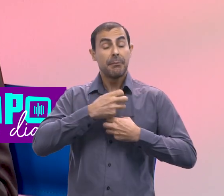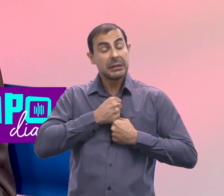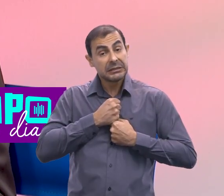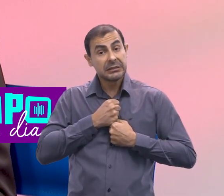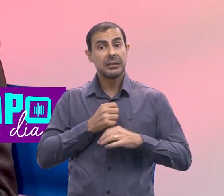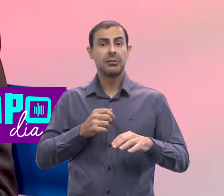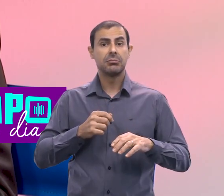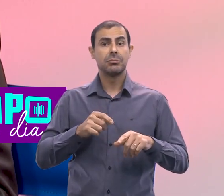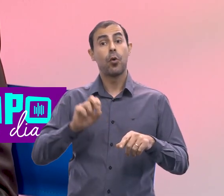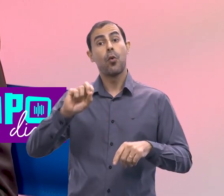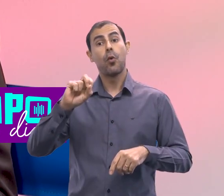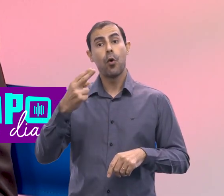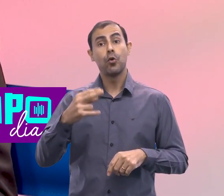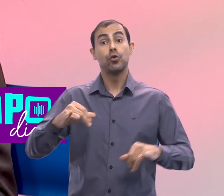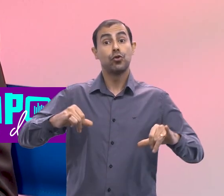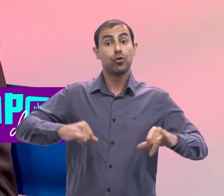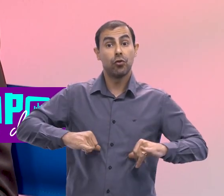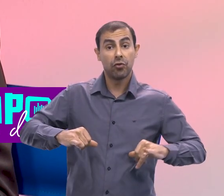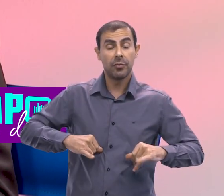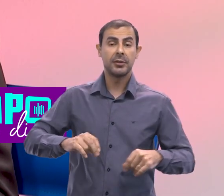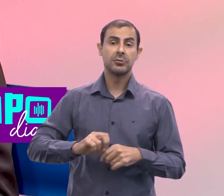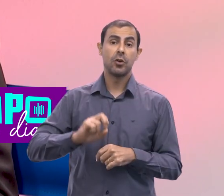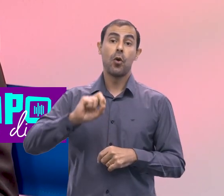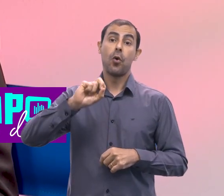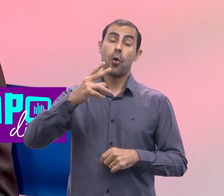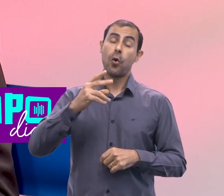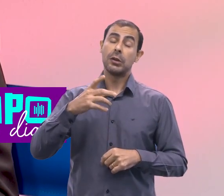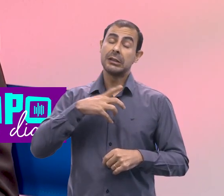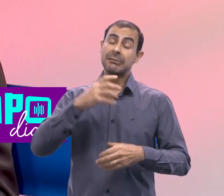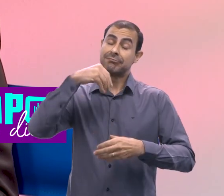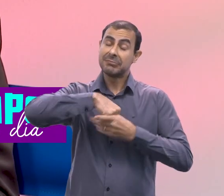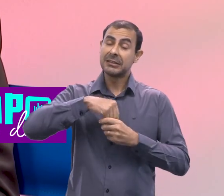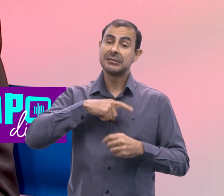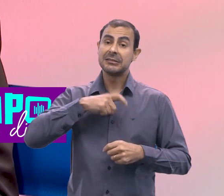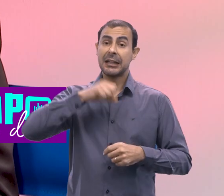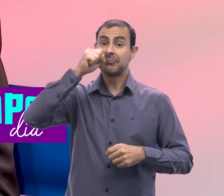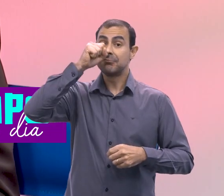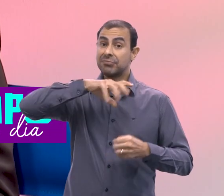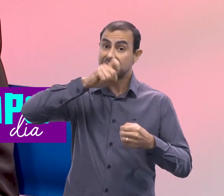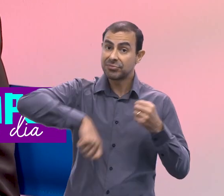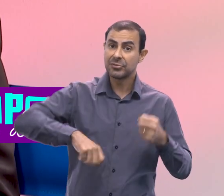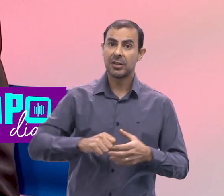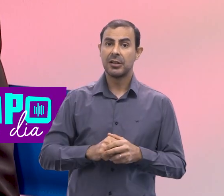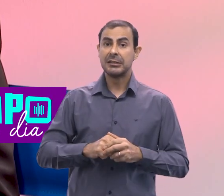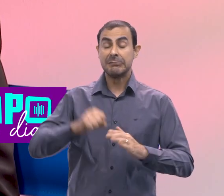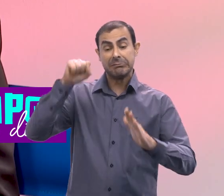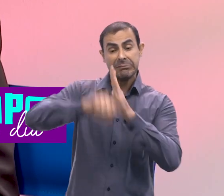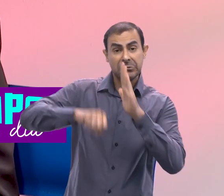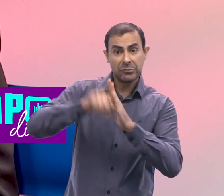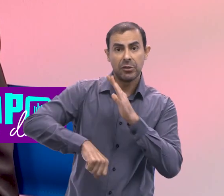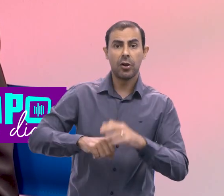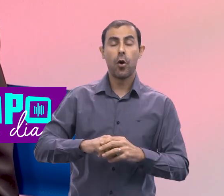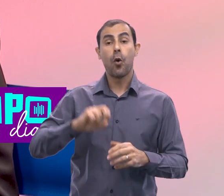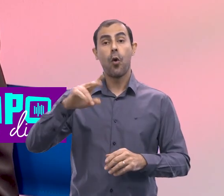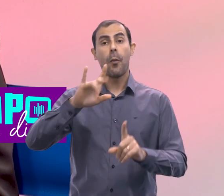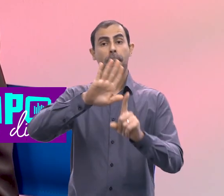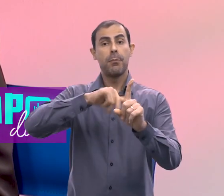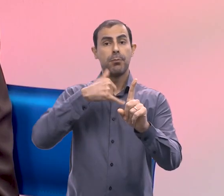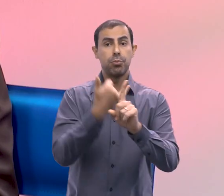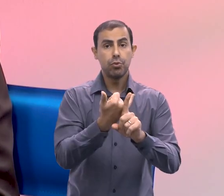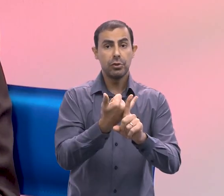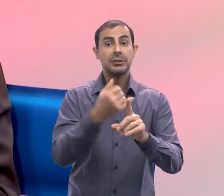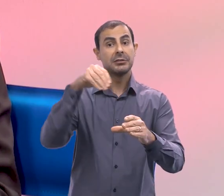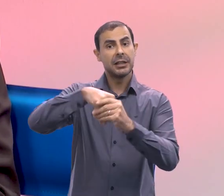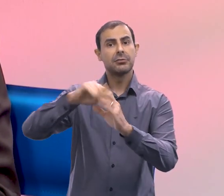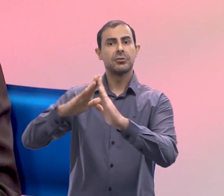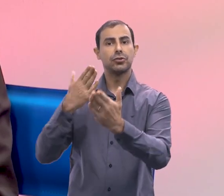sofrimento decorrente de abuso sexual, violência doméstica, bullying que sofre na escola, violência que sofre na